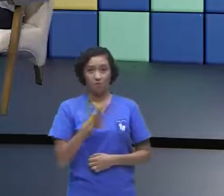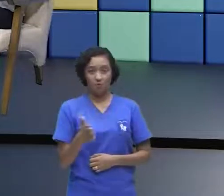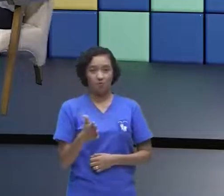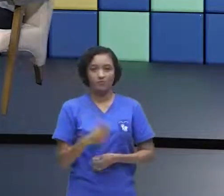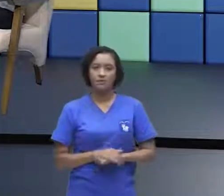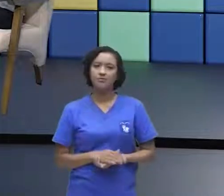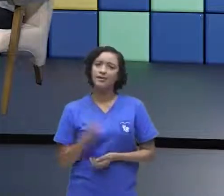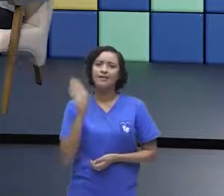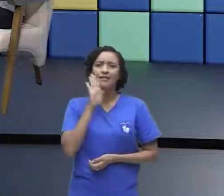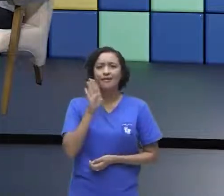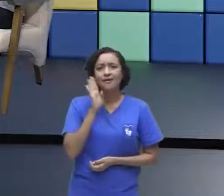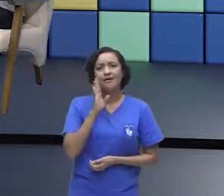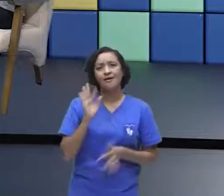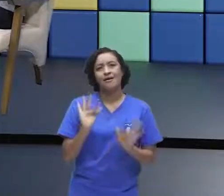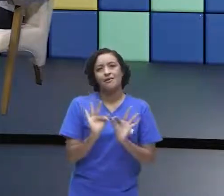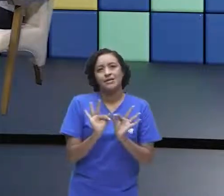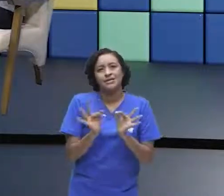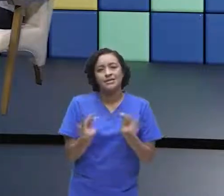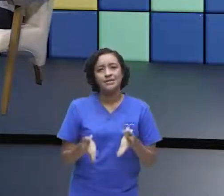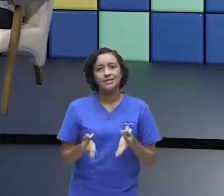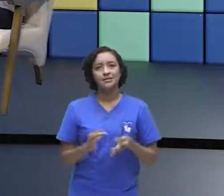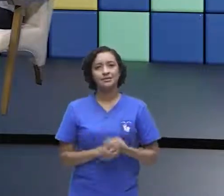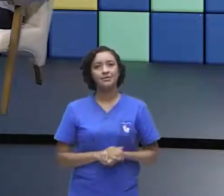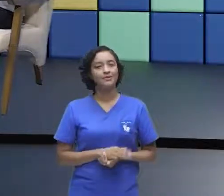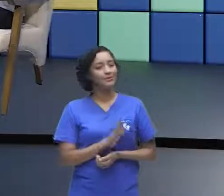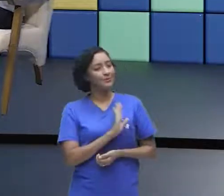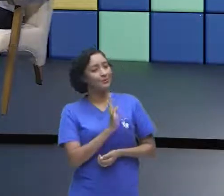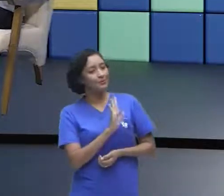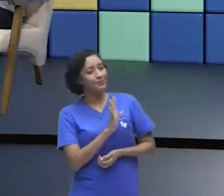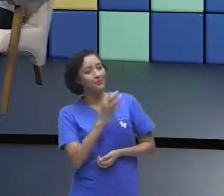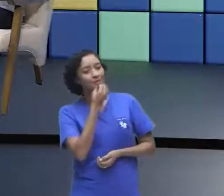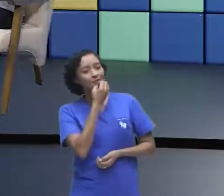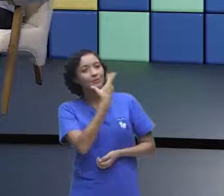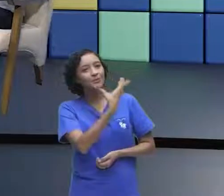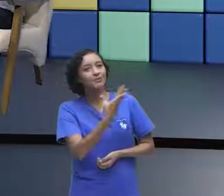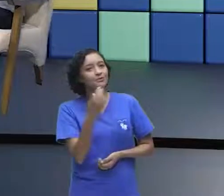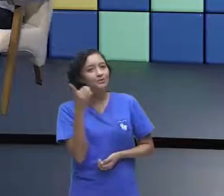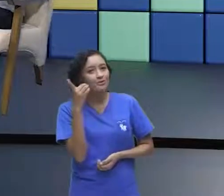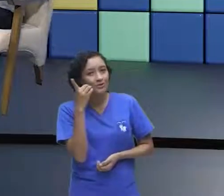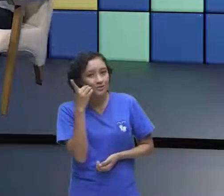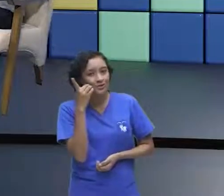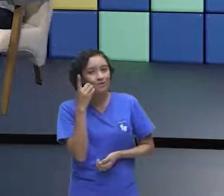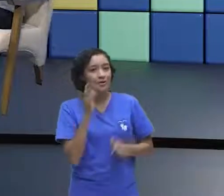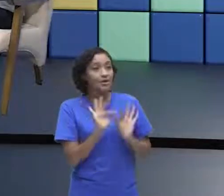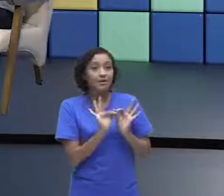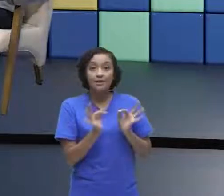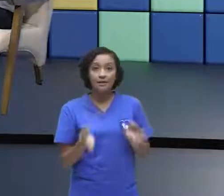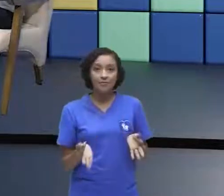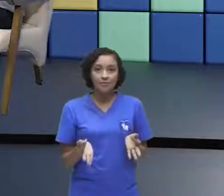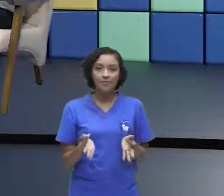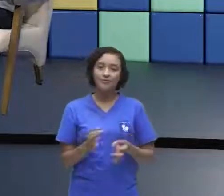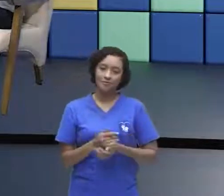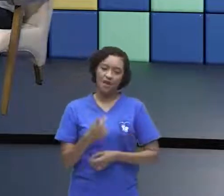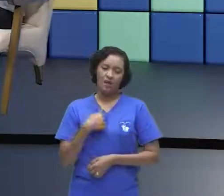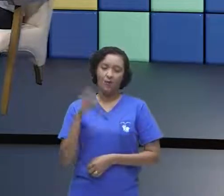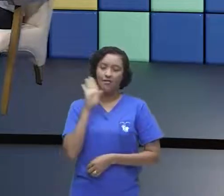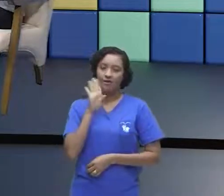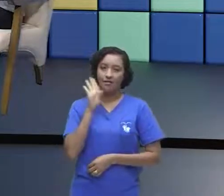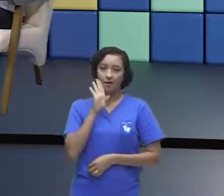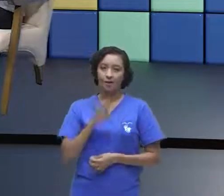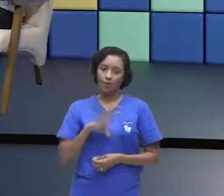né? Simples, que a pessoa tá ali te dando uma atenção com um gesto simples. E aí eu acho legal, particularmente. E eu